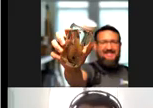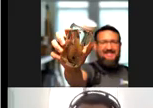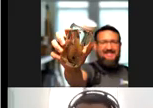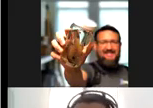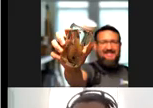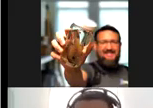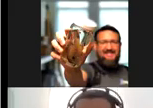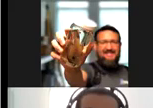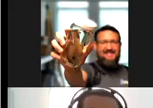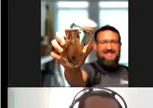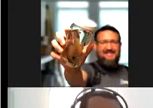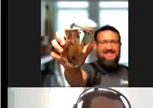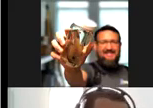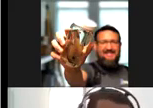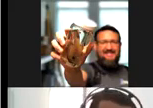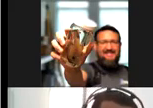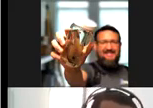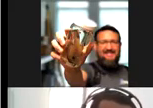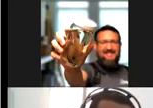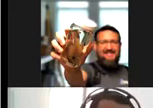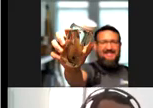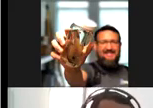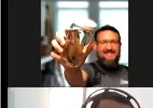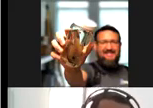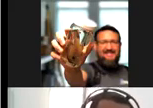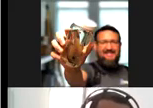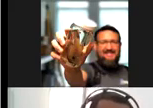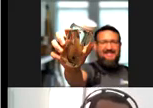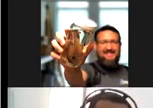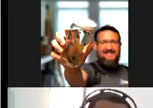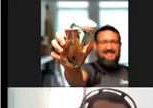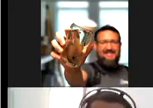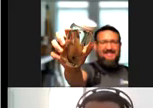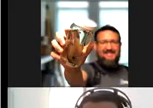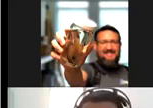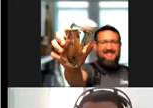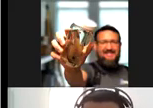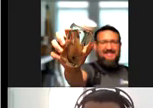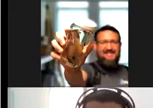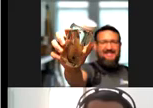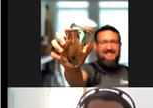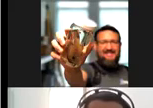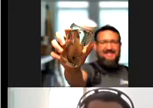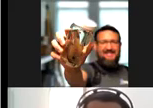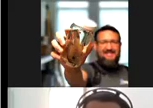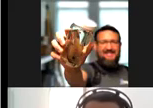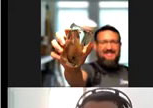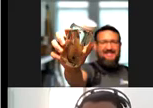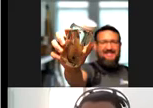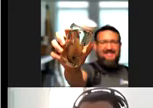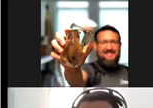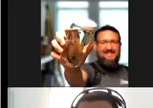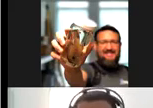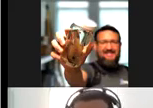algumas características desses dois tipos são os modelos explicativos, eles vão testar a causa, né? Então,